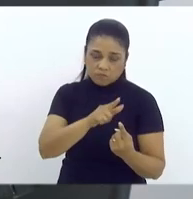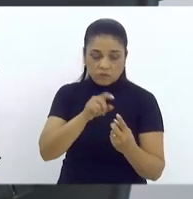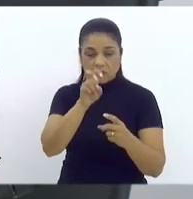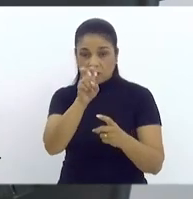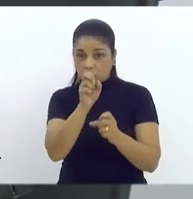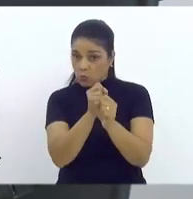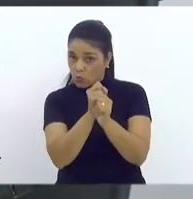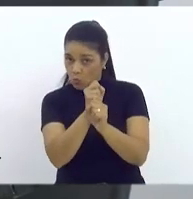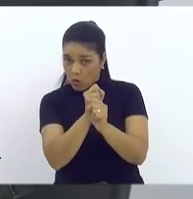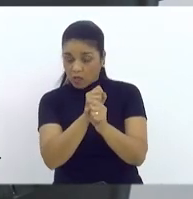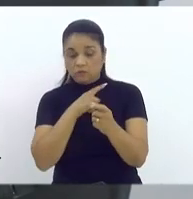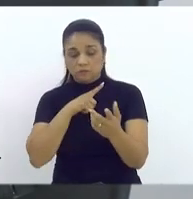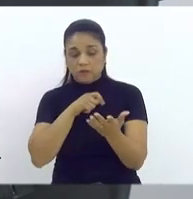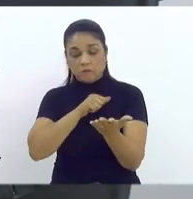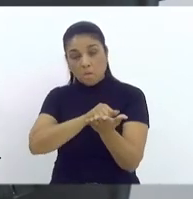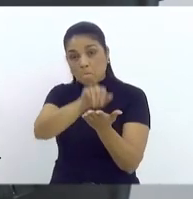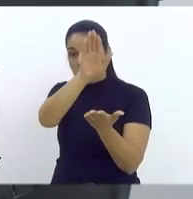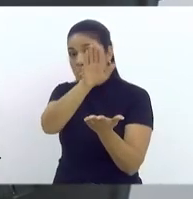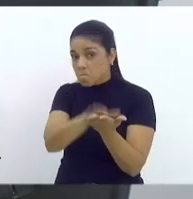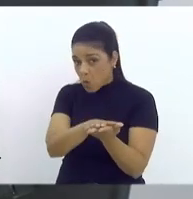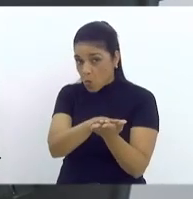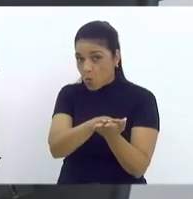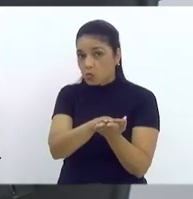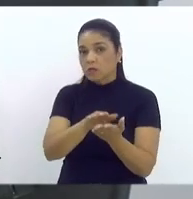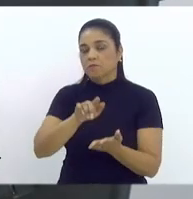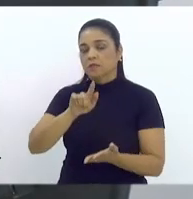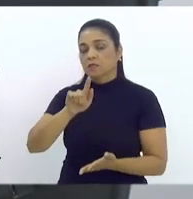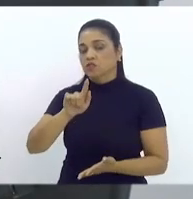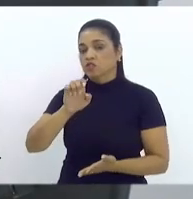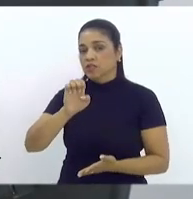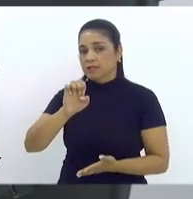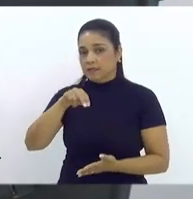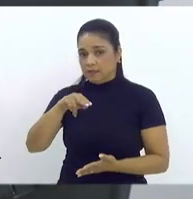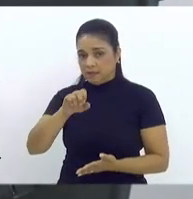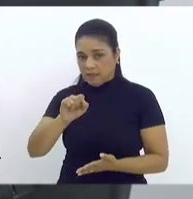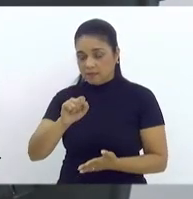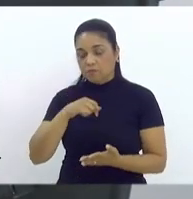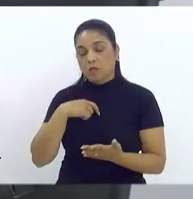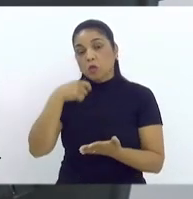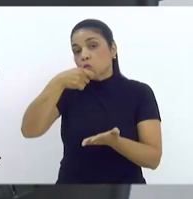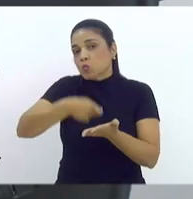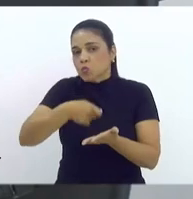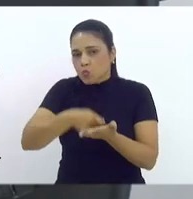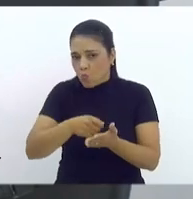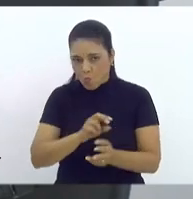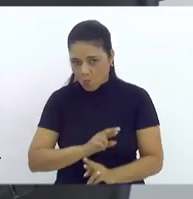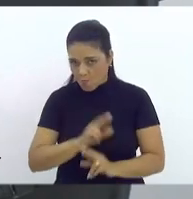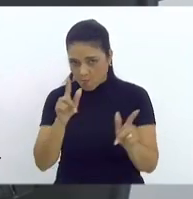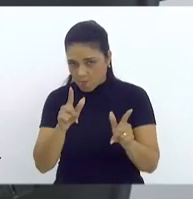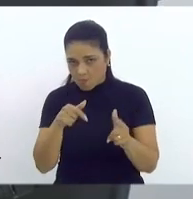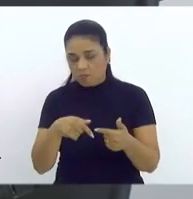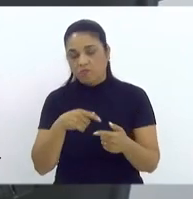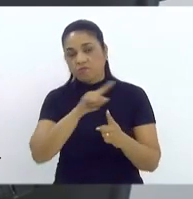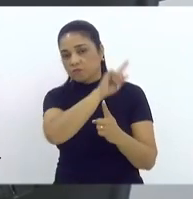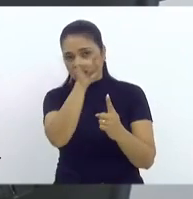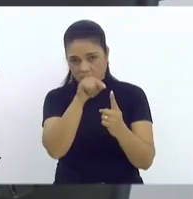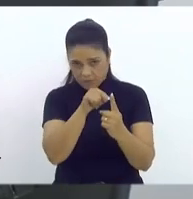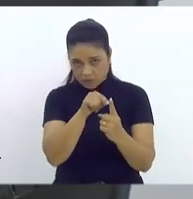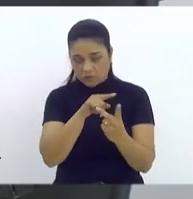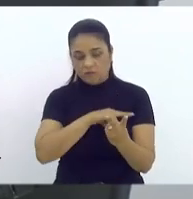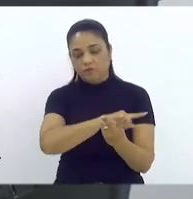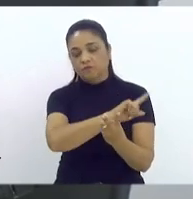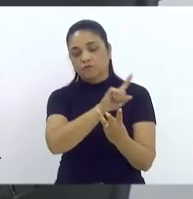houve aplicação de multas pela Genésia por descumprimento, eventual descumprimento dessas metas, mais uma pergunta para a